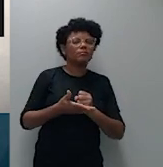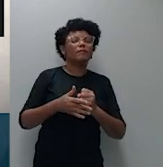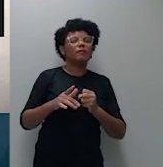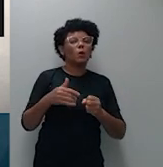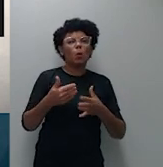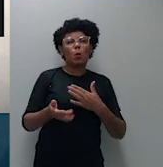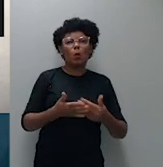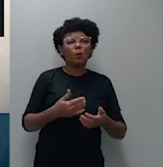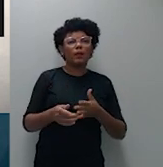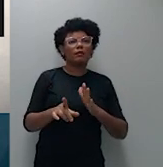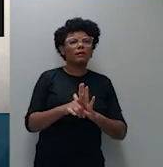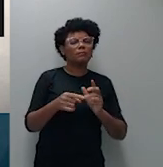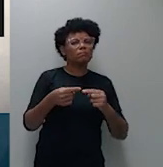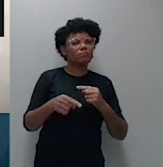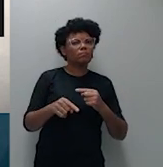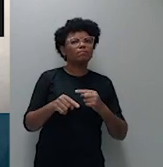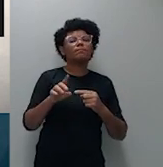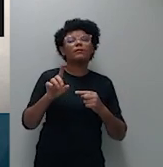qualquer